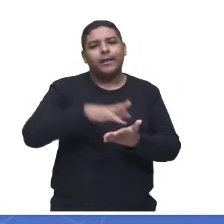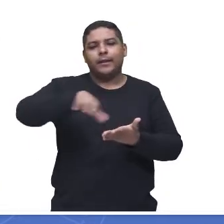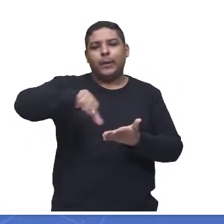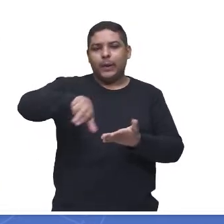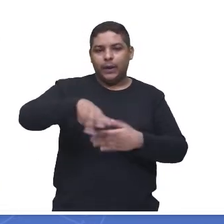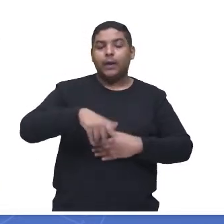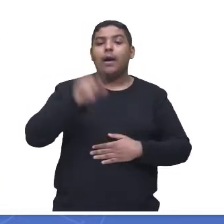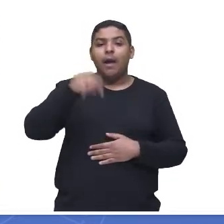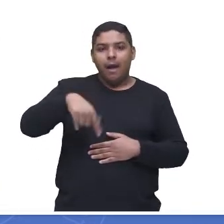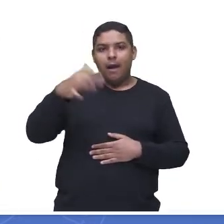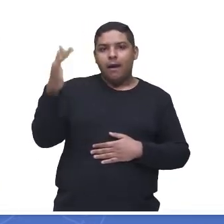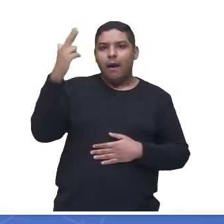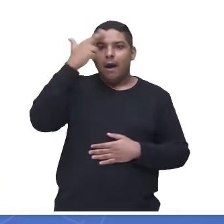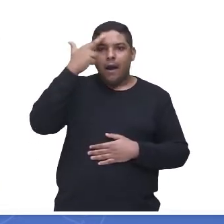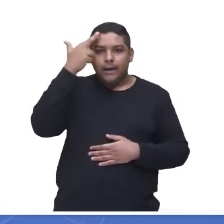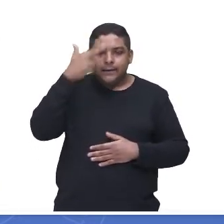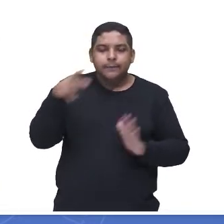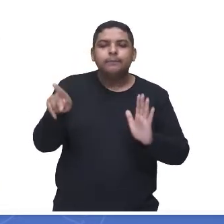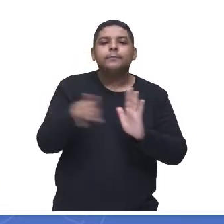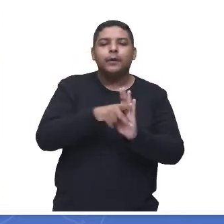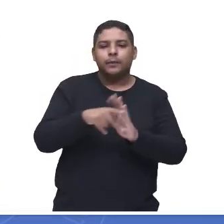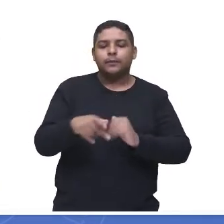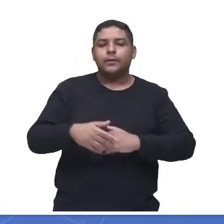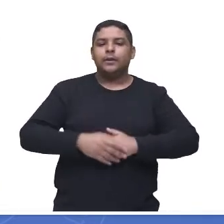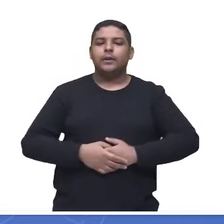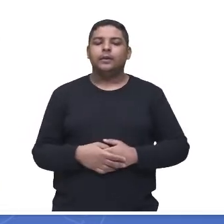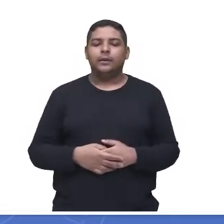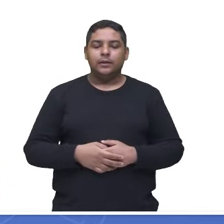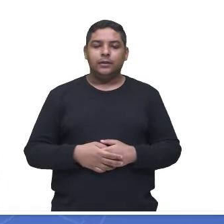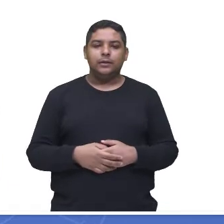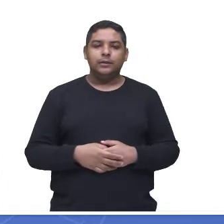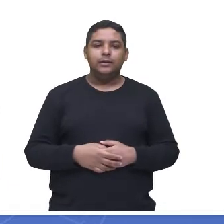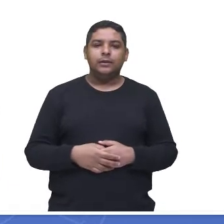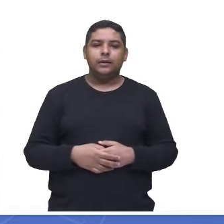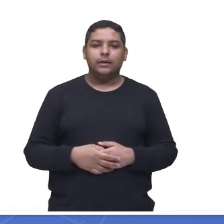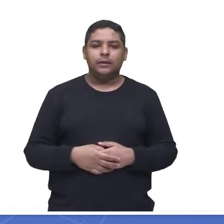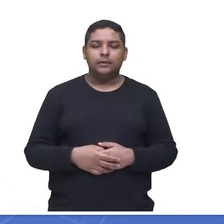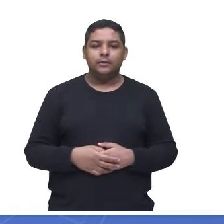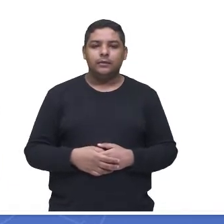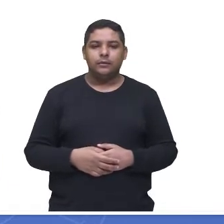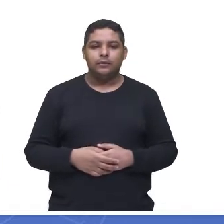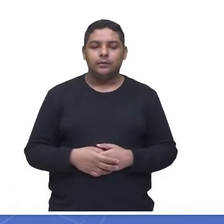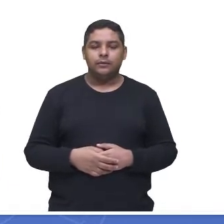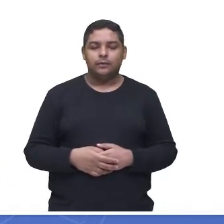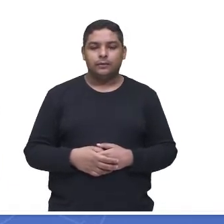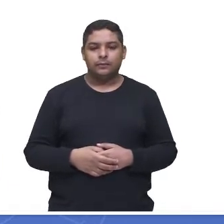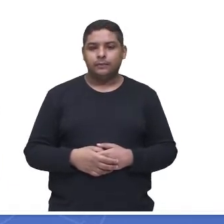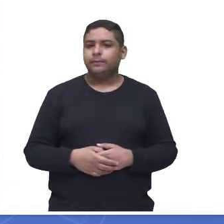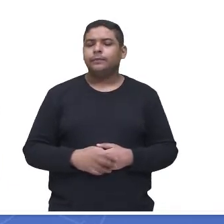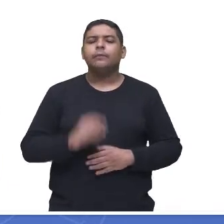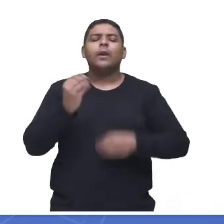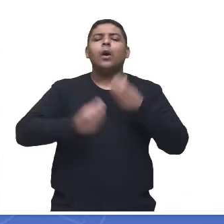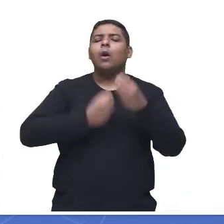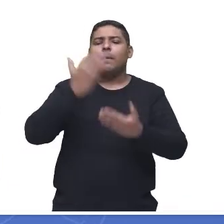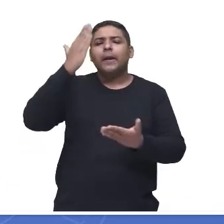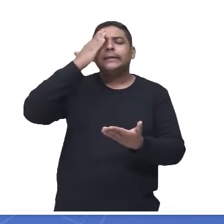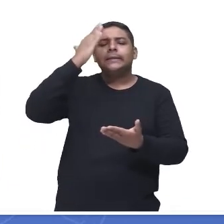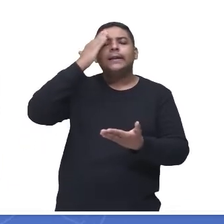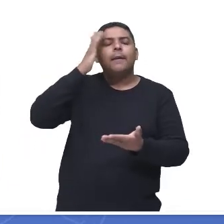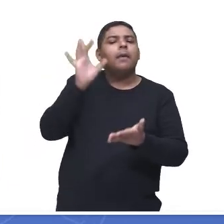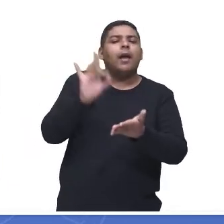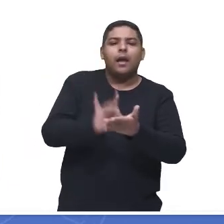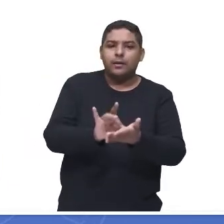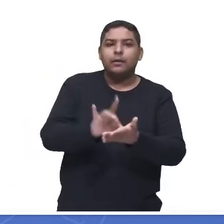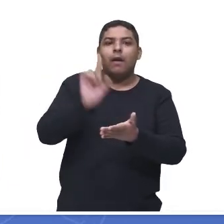revelação, mas é o critério da razão humana, que vai discernir tudo a partir de agora. E como é esse saber da razão? É um